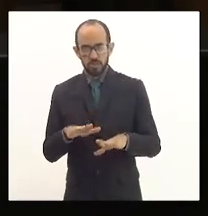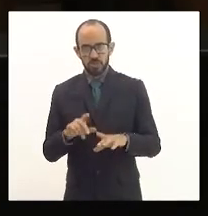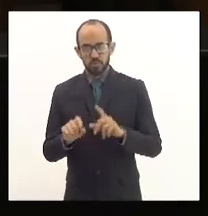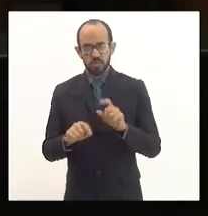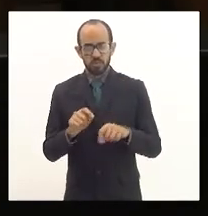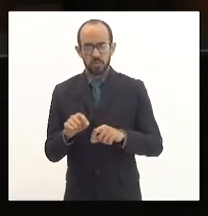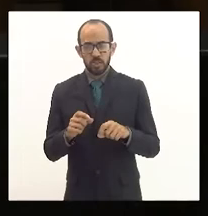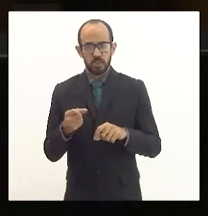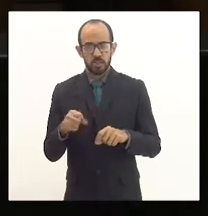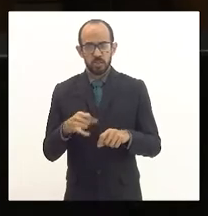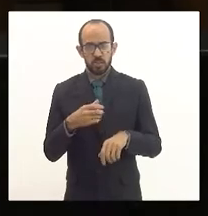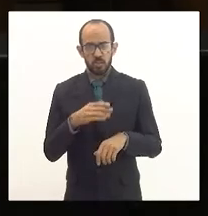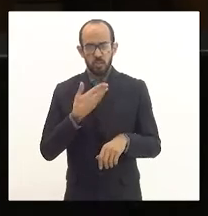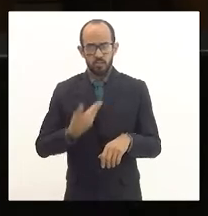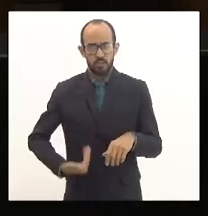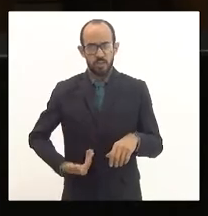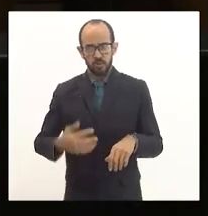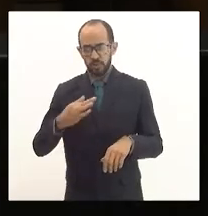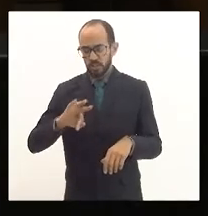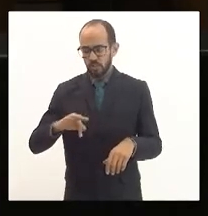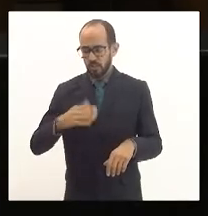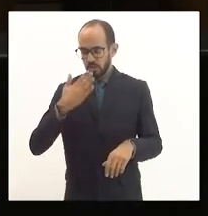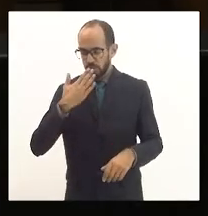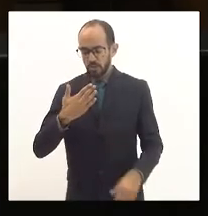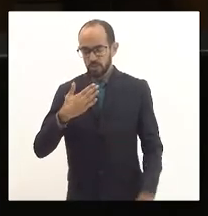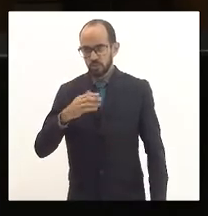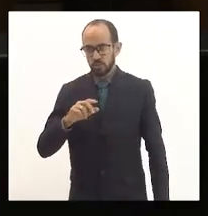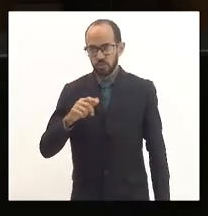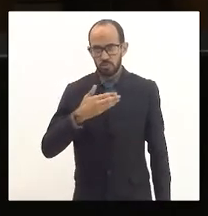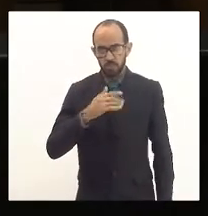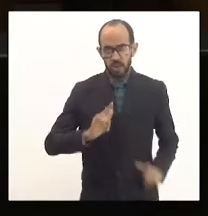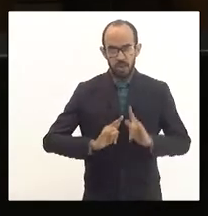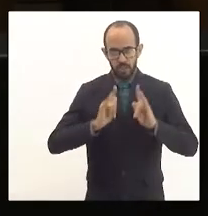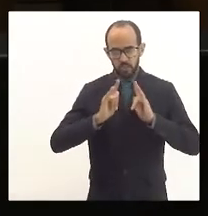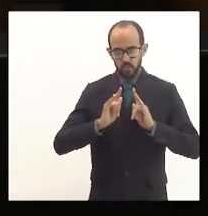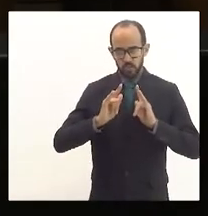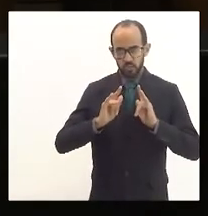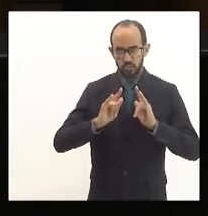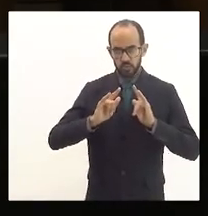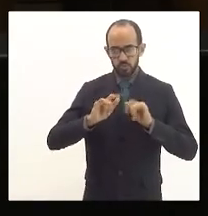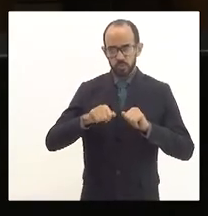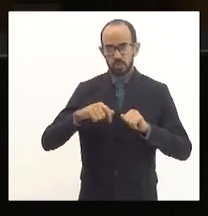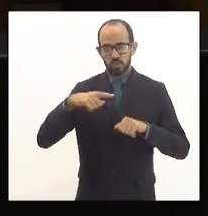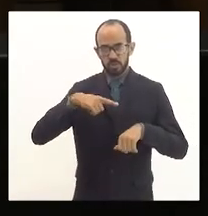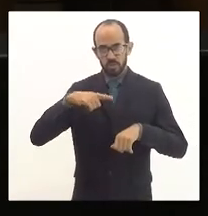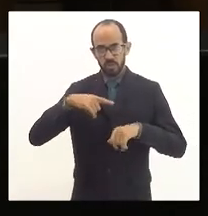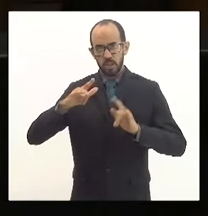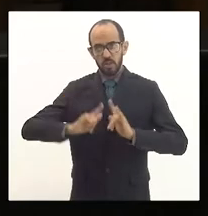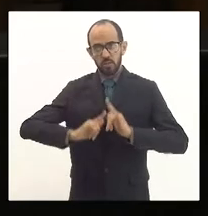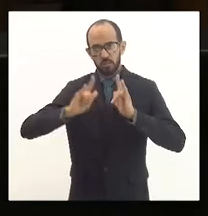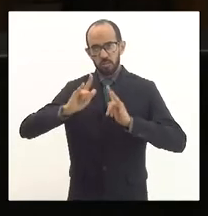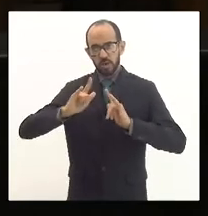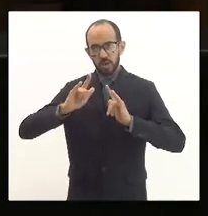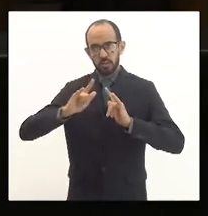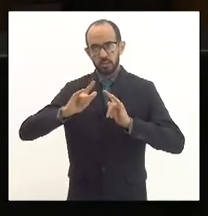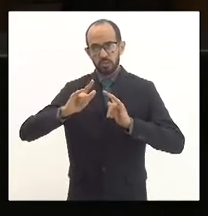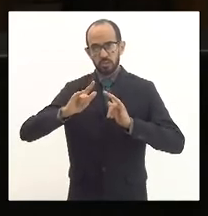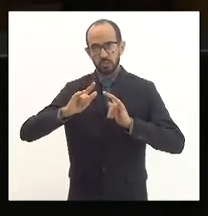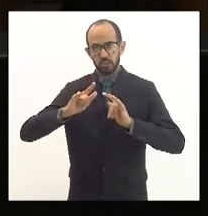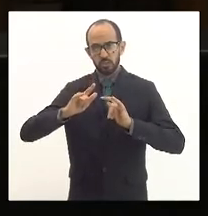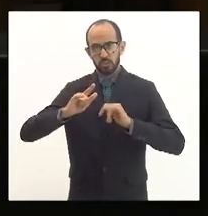se o governo federal está pedindo e o prédio tem o prédio do Palácio